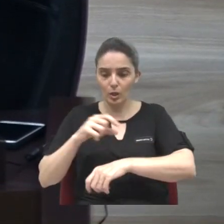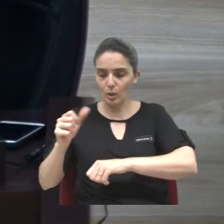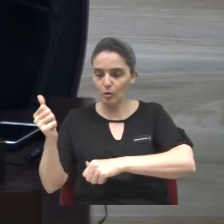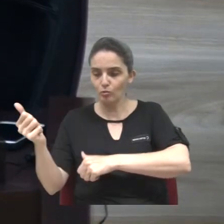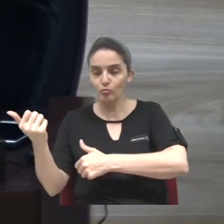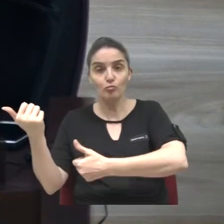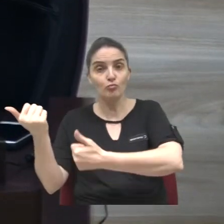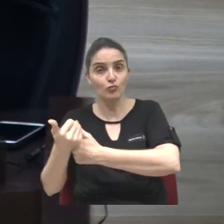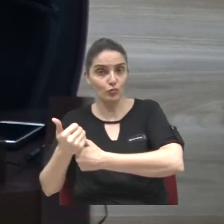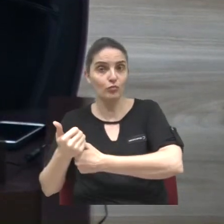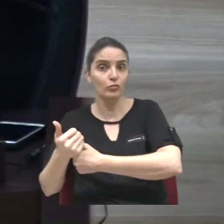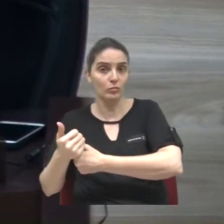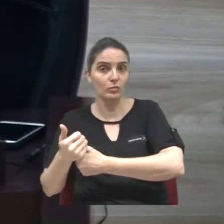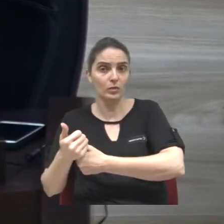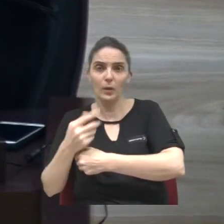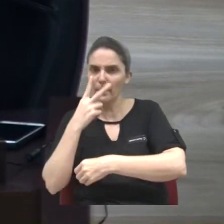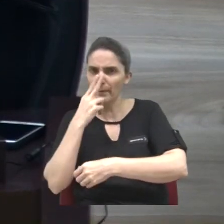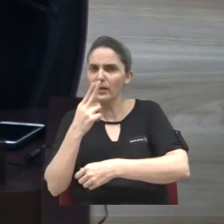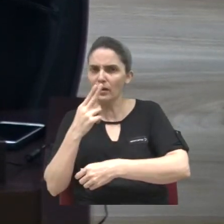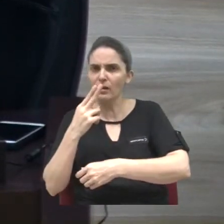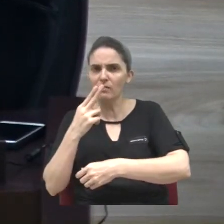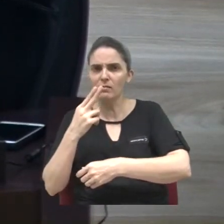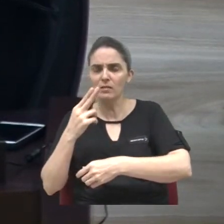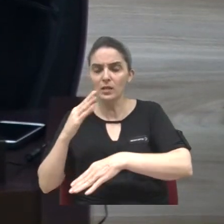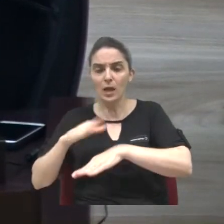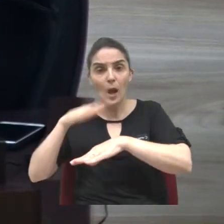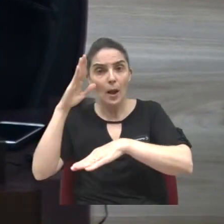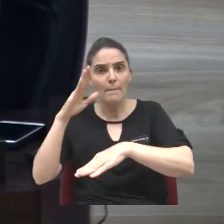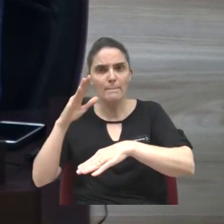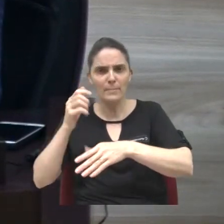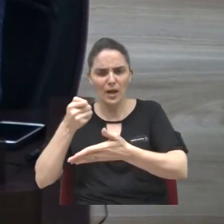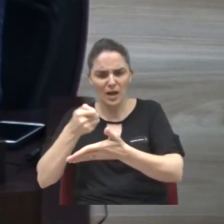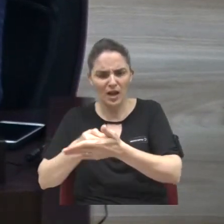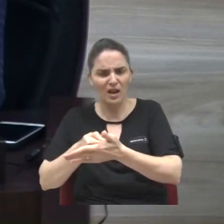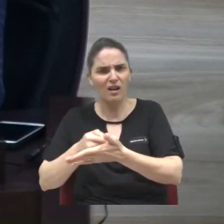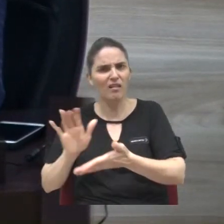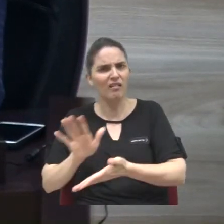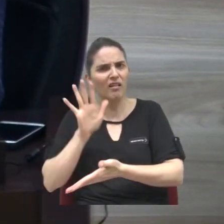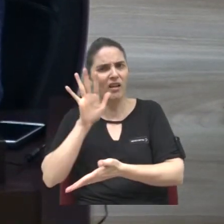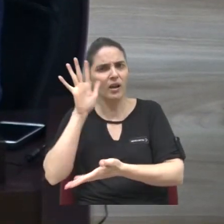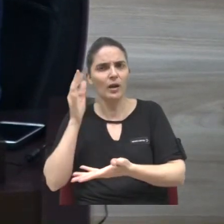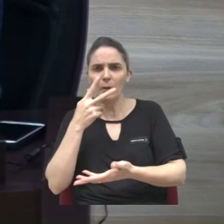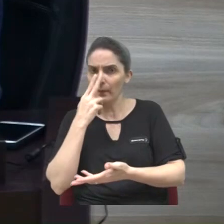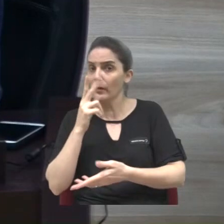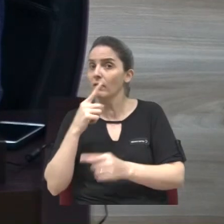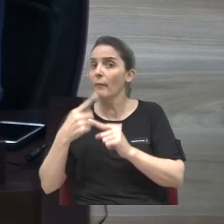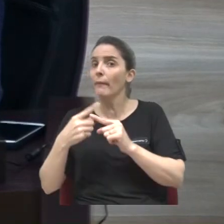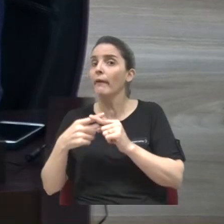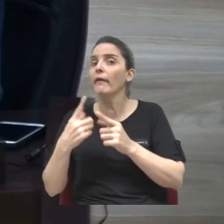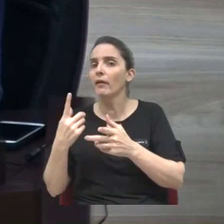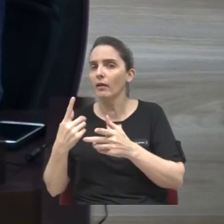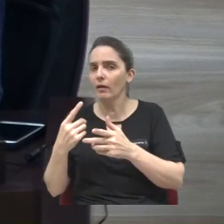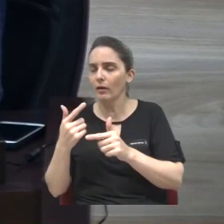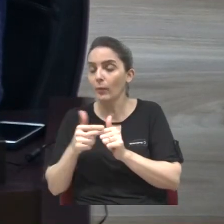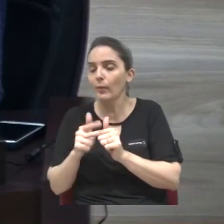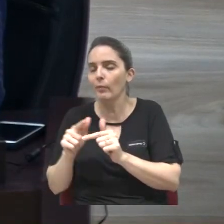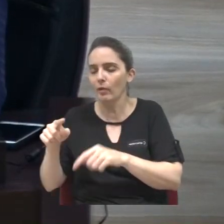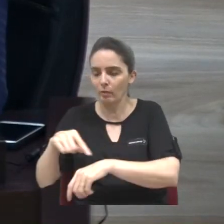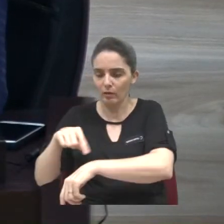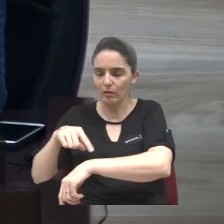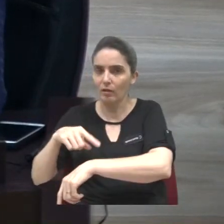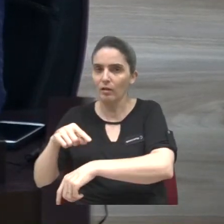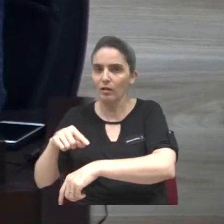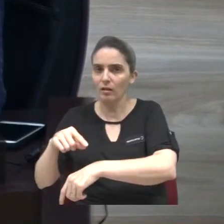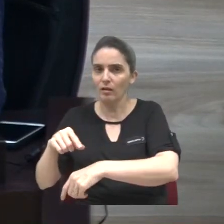por auferir o consumo realizado, em que, de acordo com as reclamações, poderia estar desregulado,